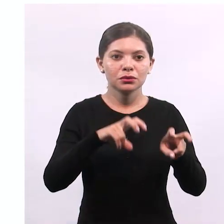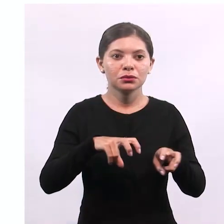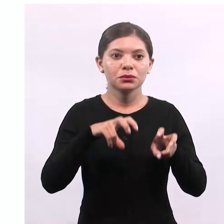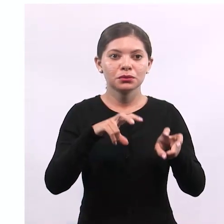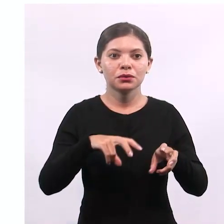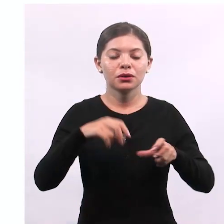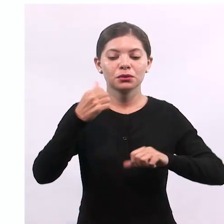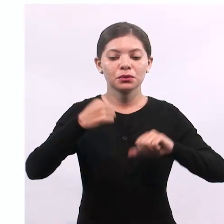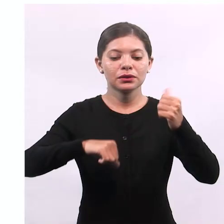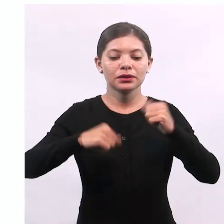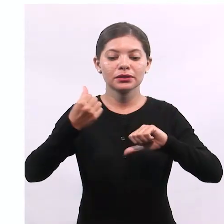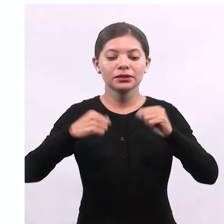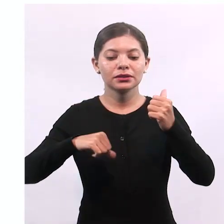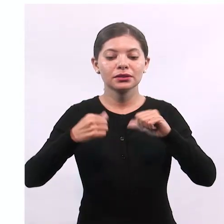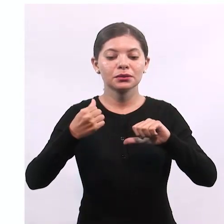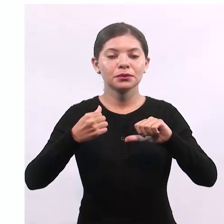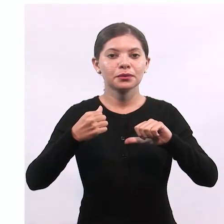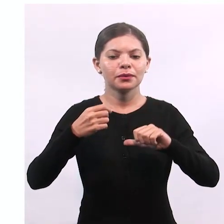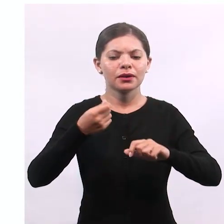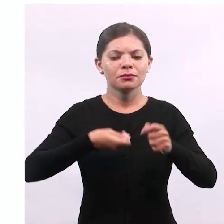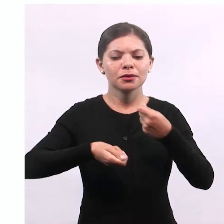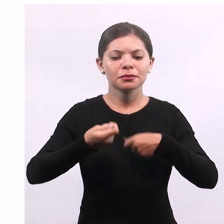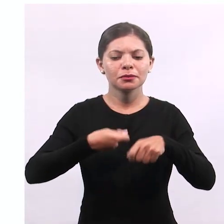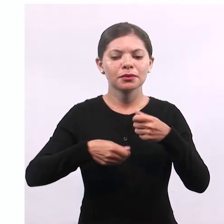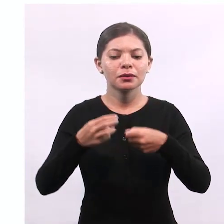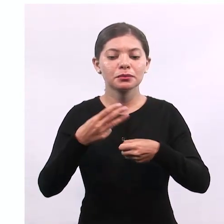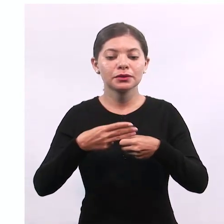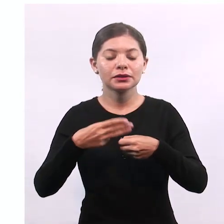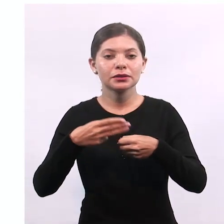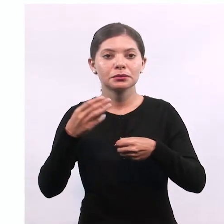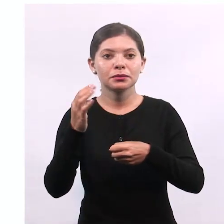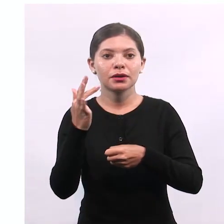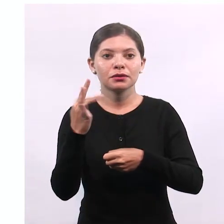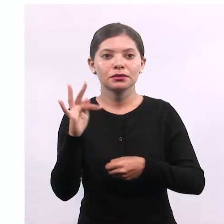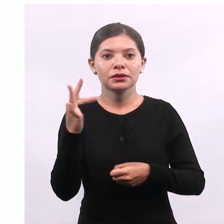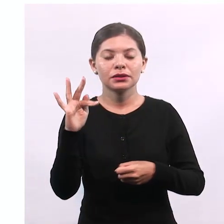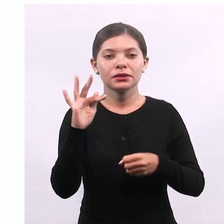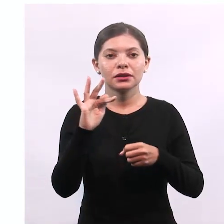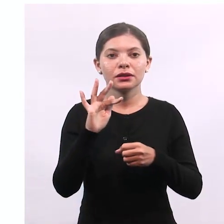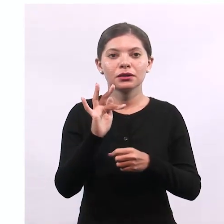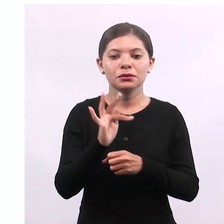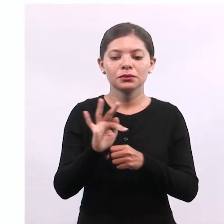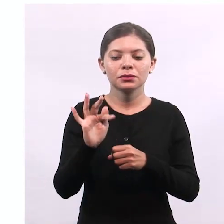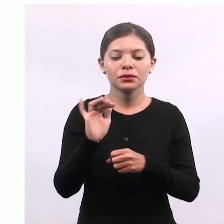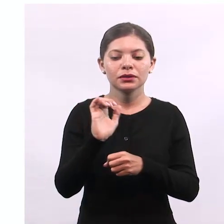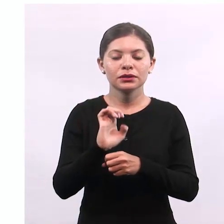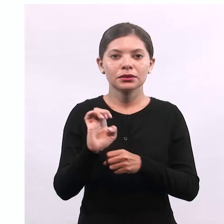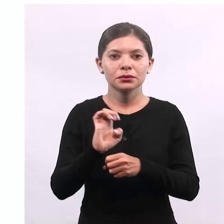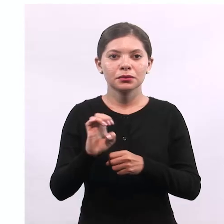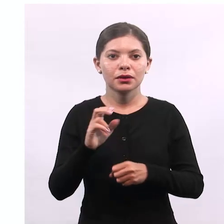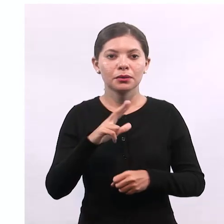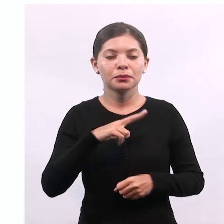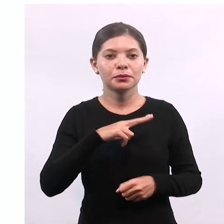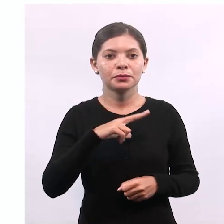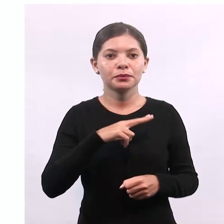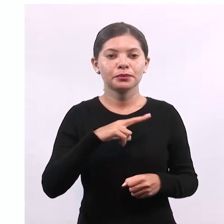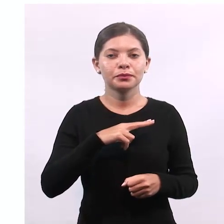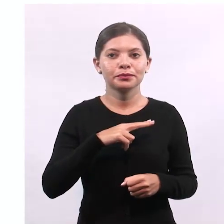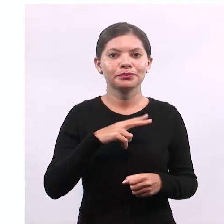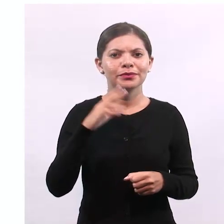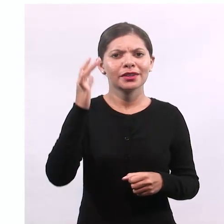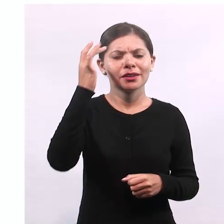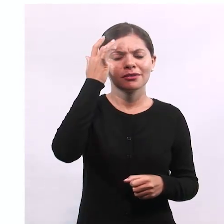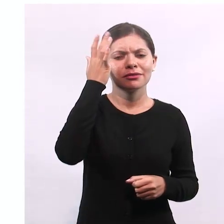dependências administrativas se é municipal se é Federal ser Estadual se é privada E aí é fácil de